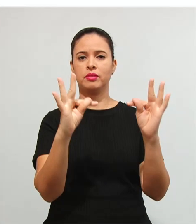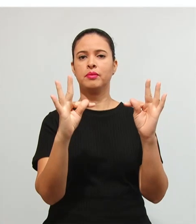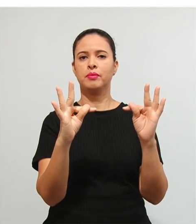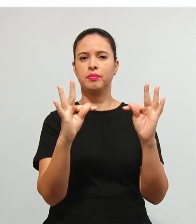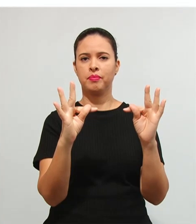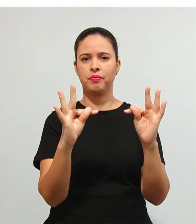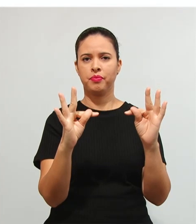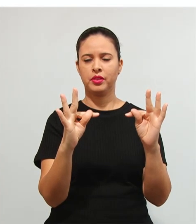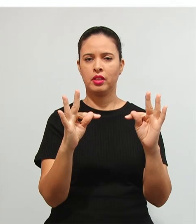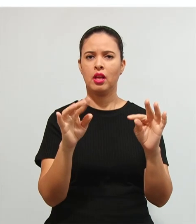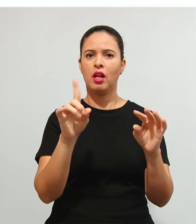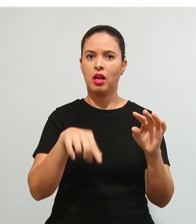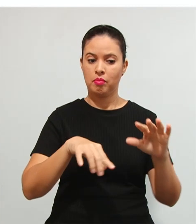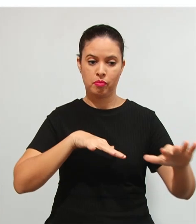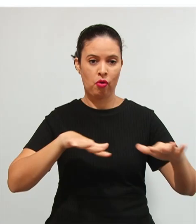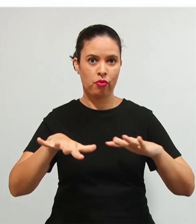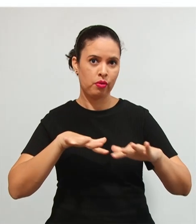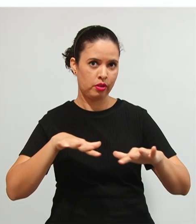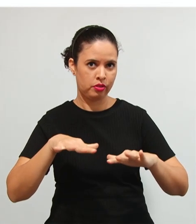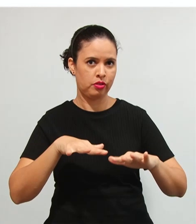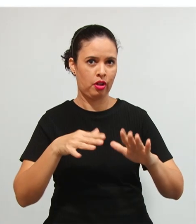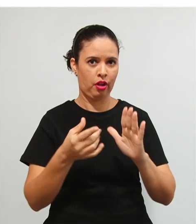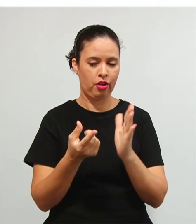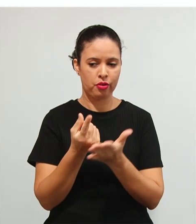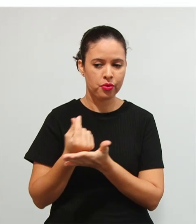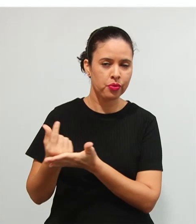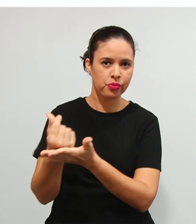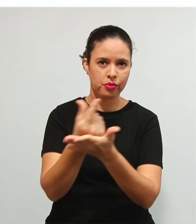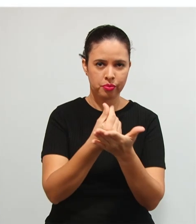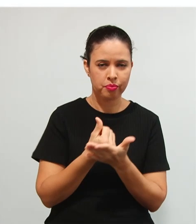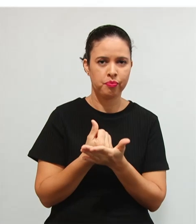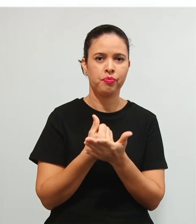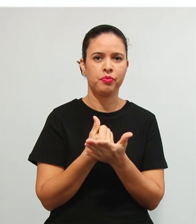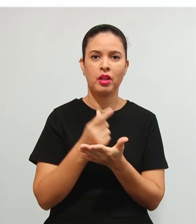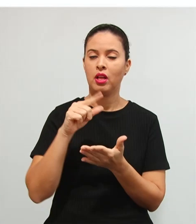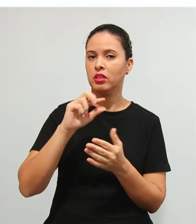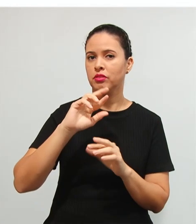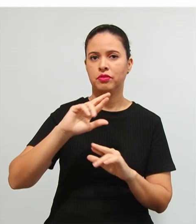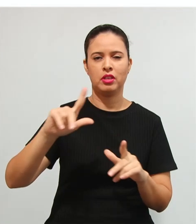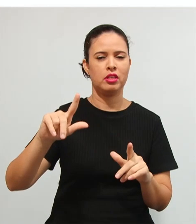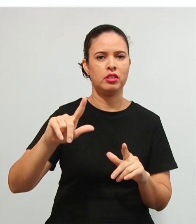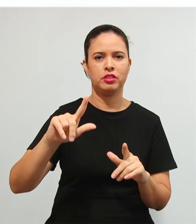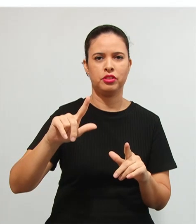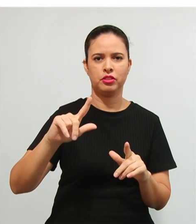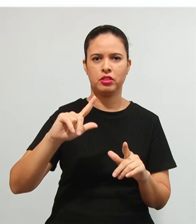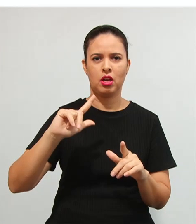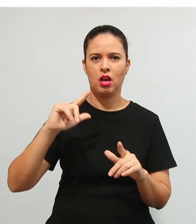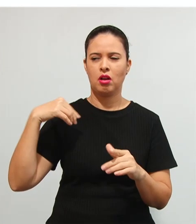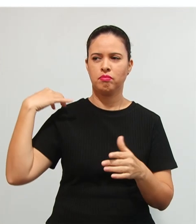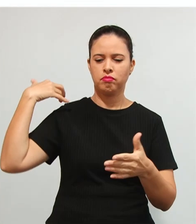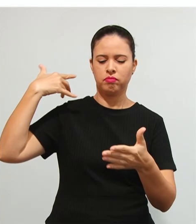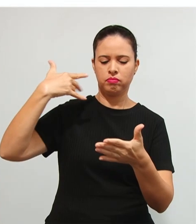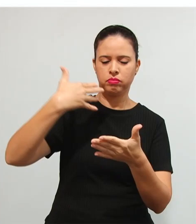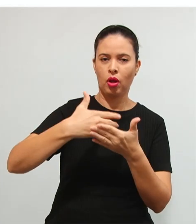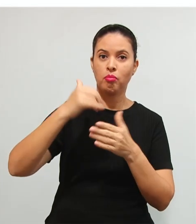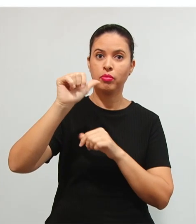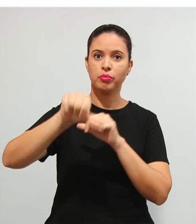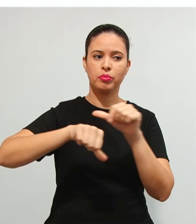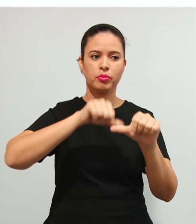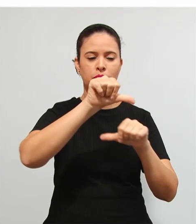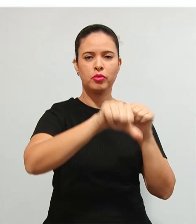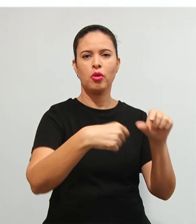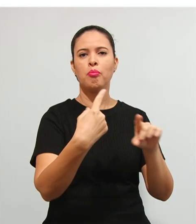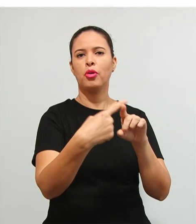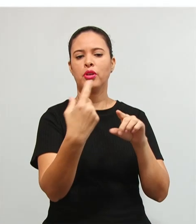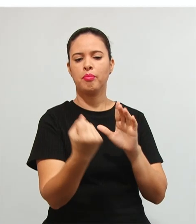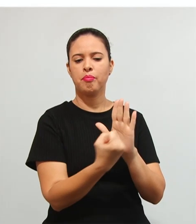e movimenta a economia é diferente de tempos anteriores. Isso tudo impactado pelo avanço da tecnologia.